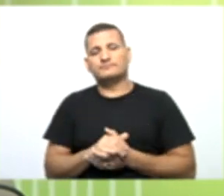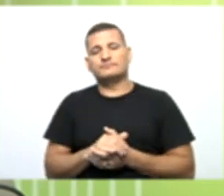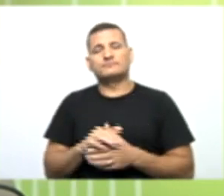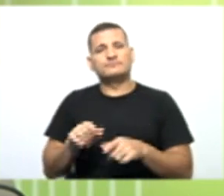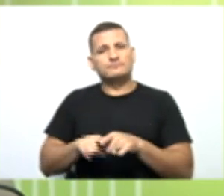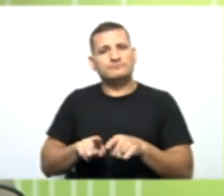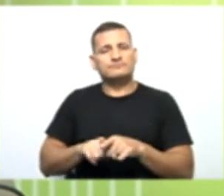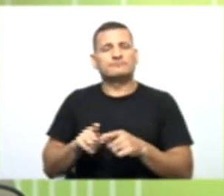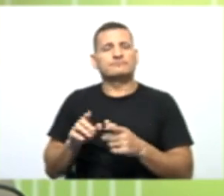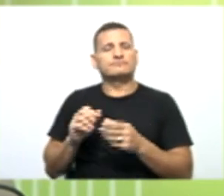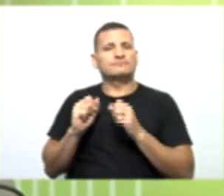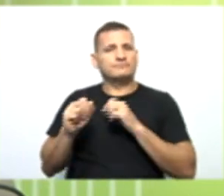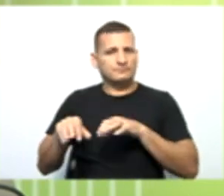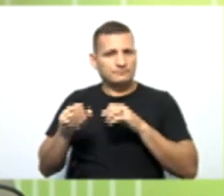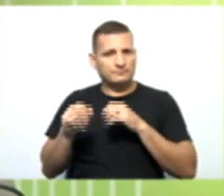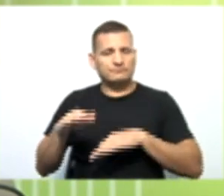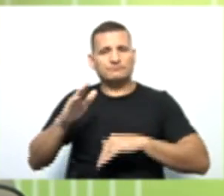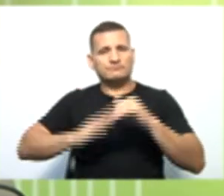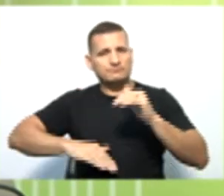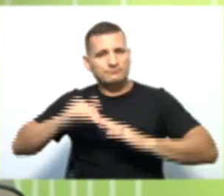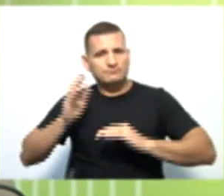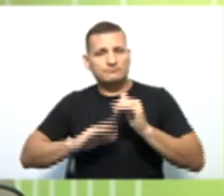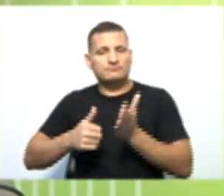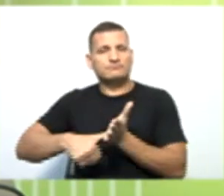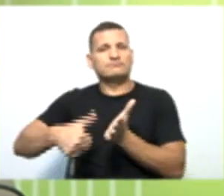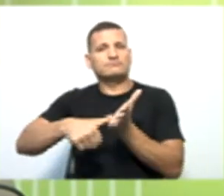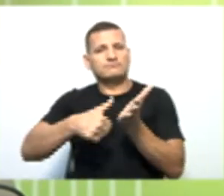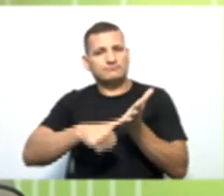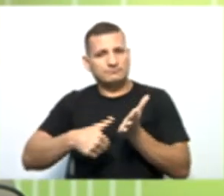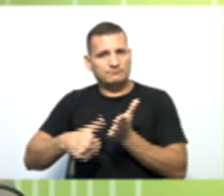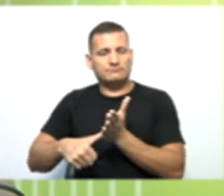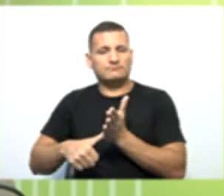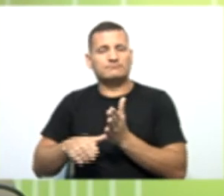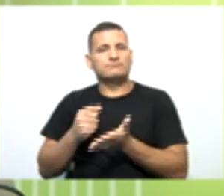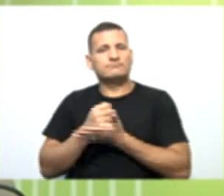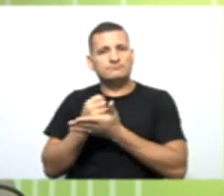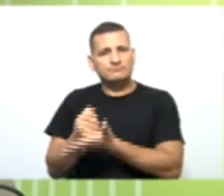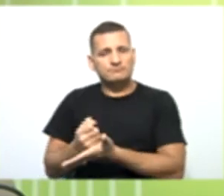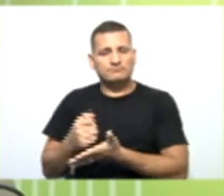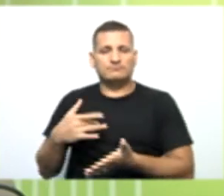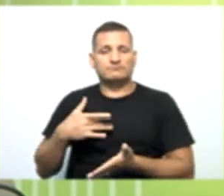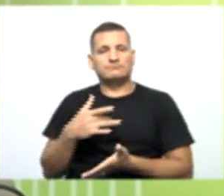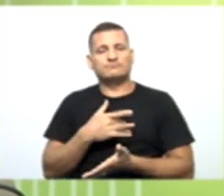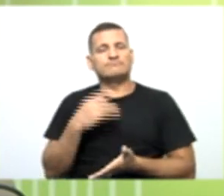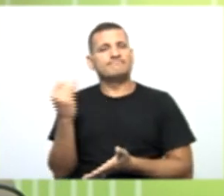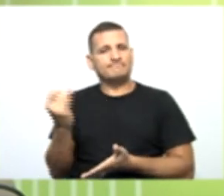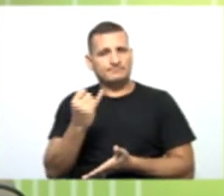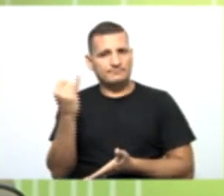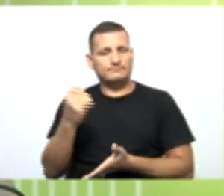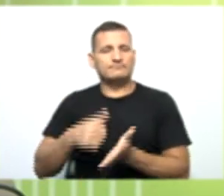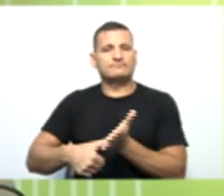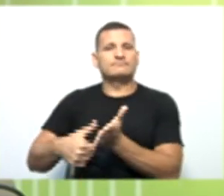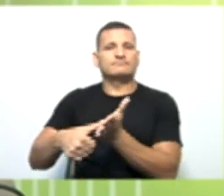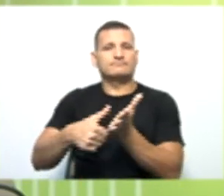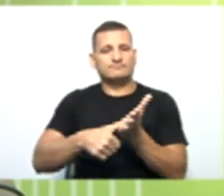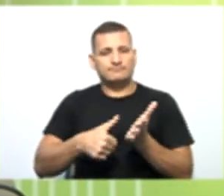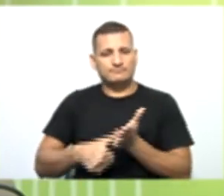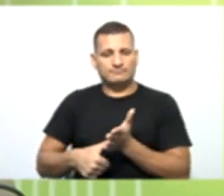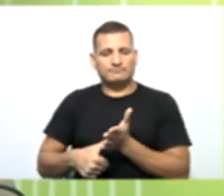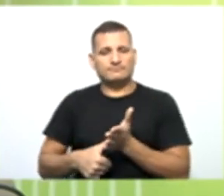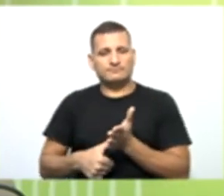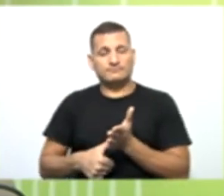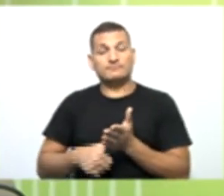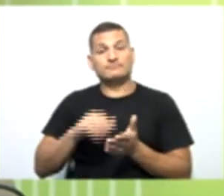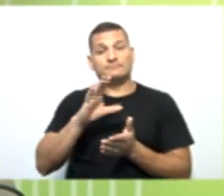questão educacional, da educação profissional dos cooperados, assistência à saúde, muito importante para os cooperados, e